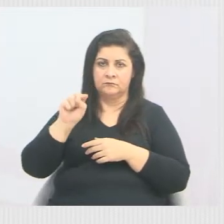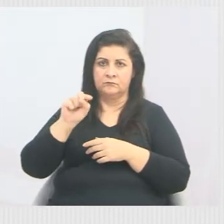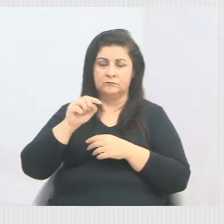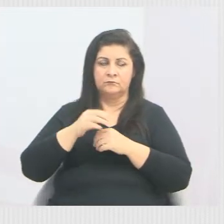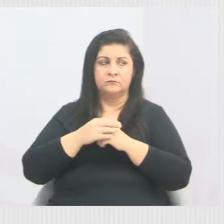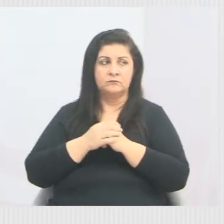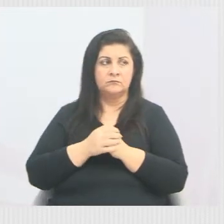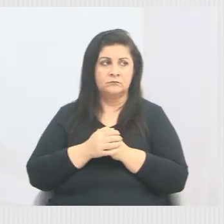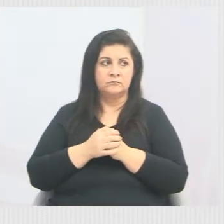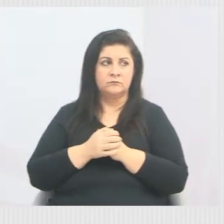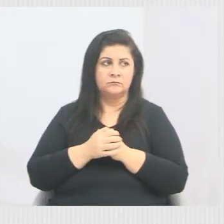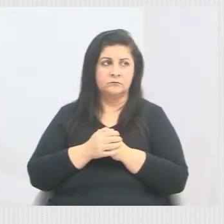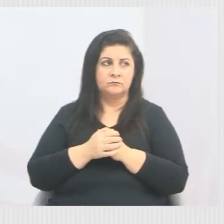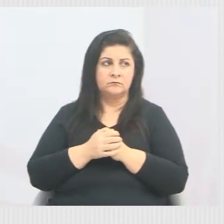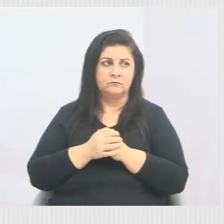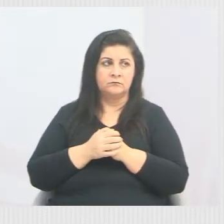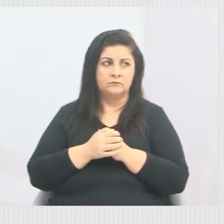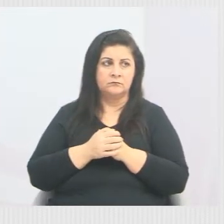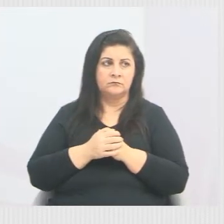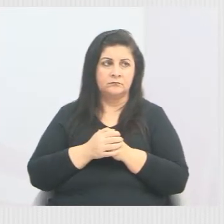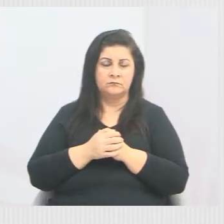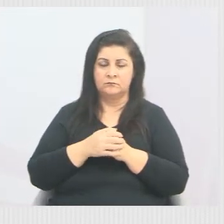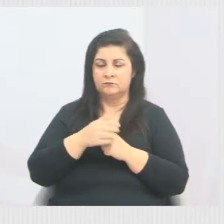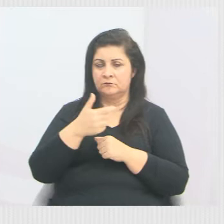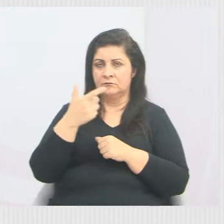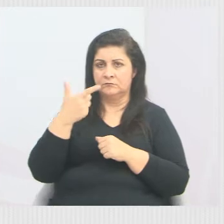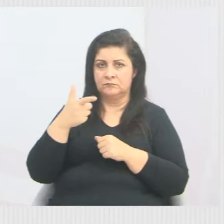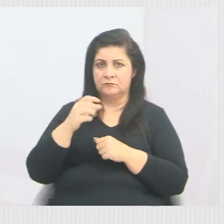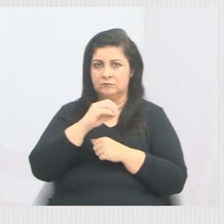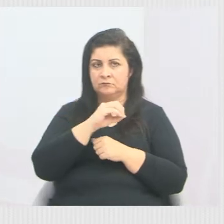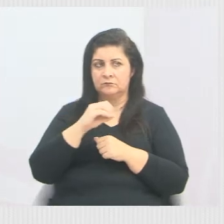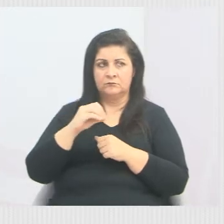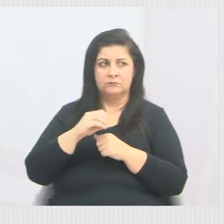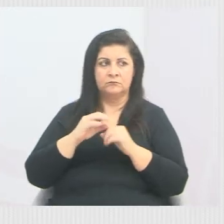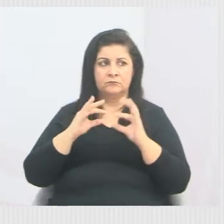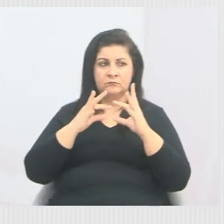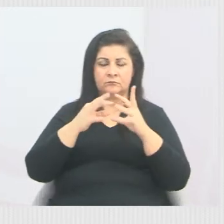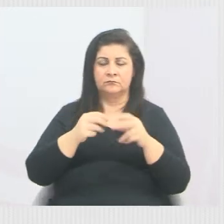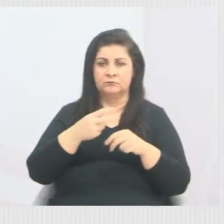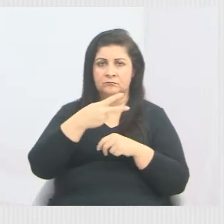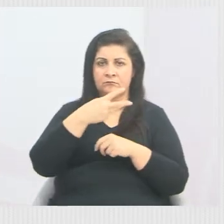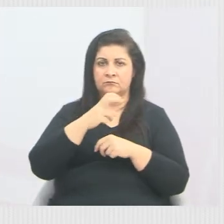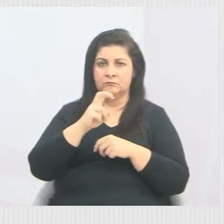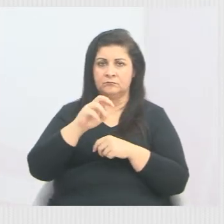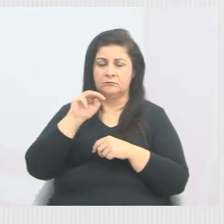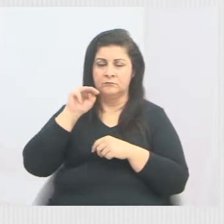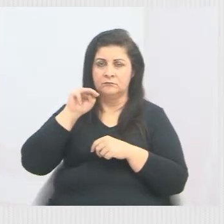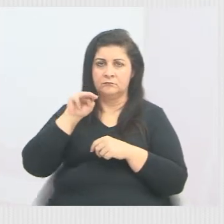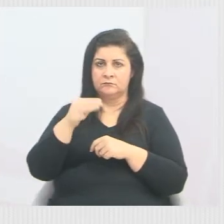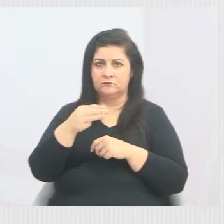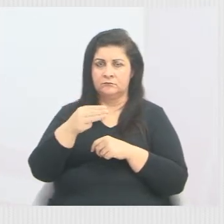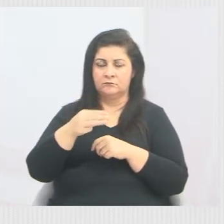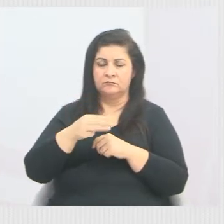129.896. O intra-orçamentário não tinha nenhuma projeção e um total de